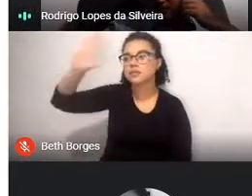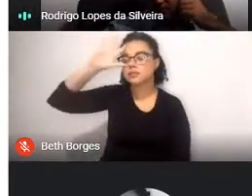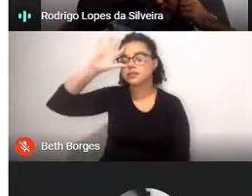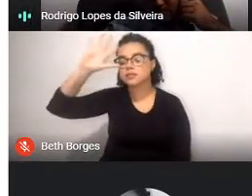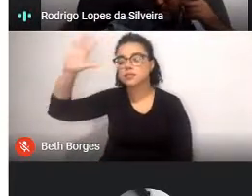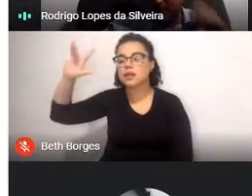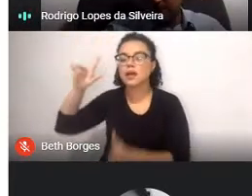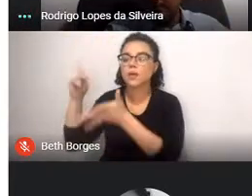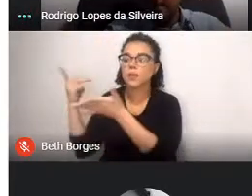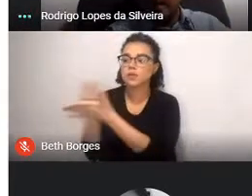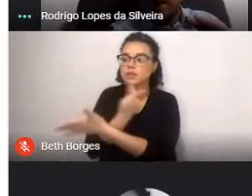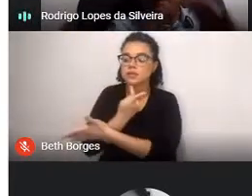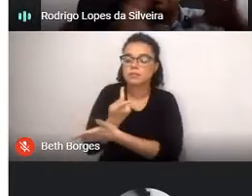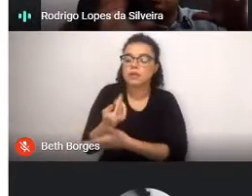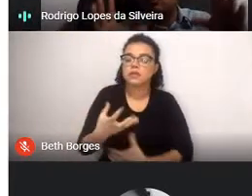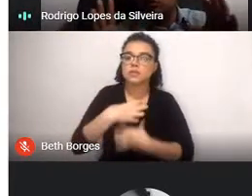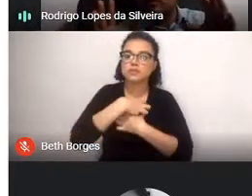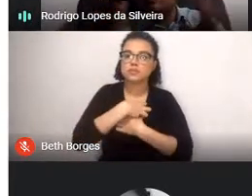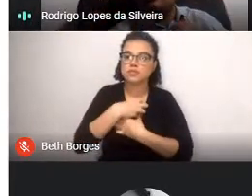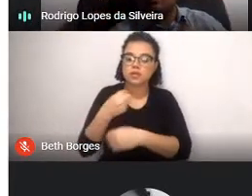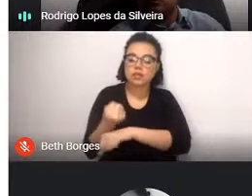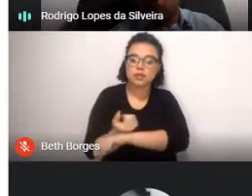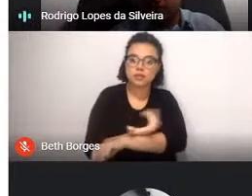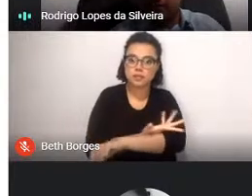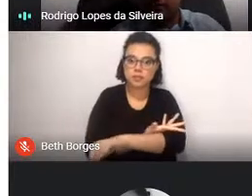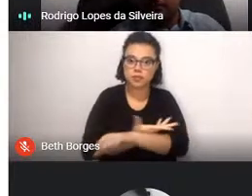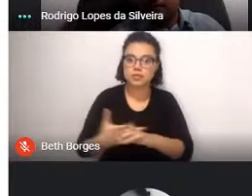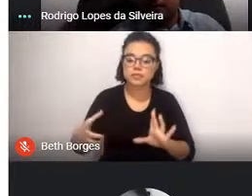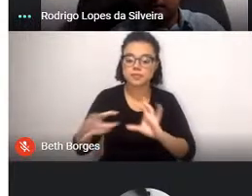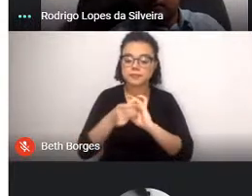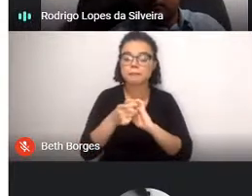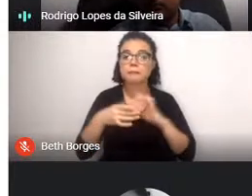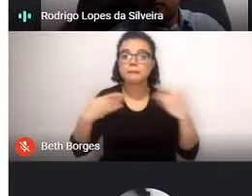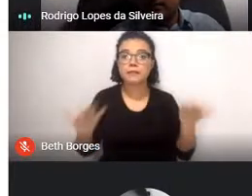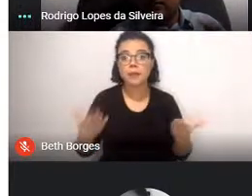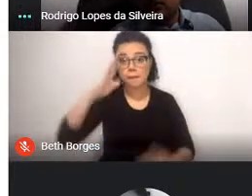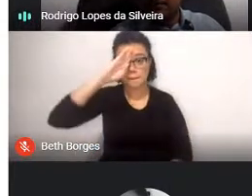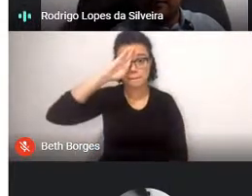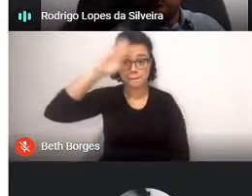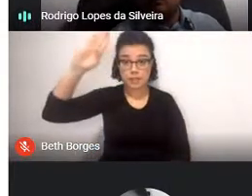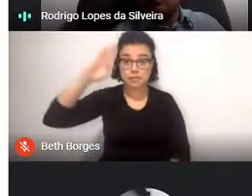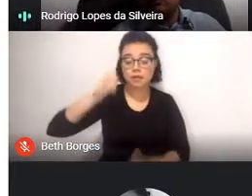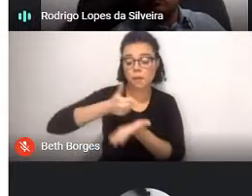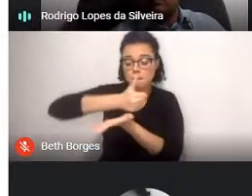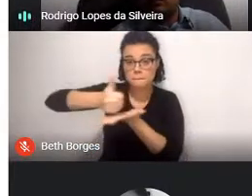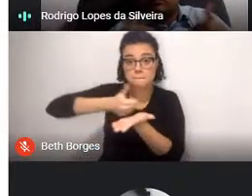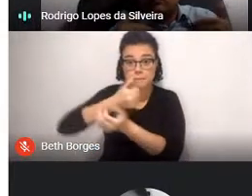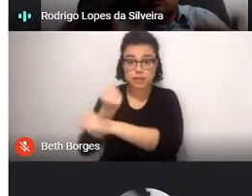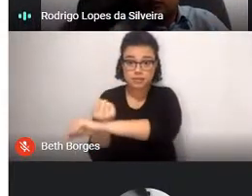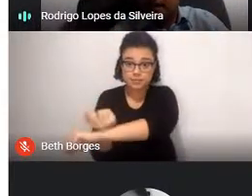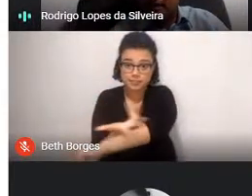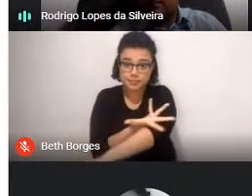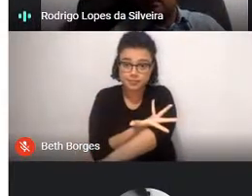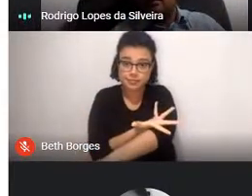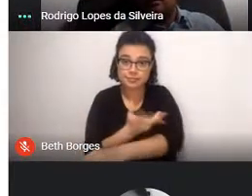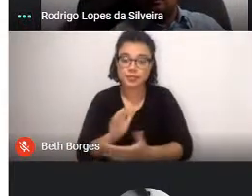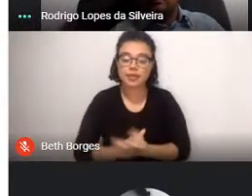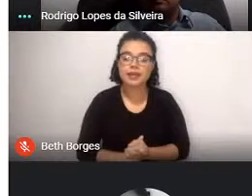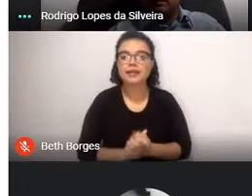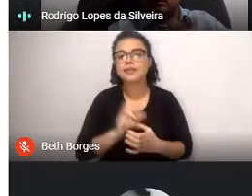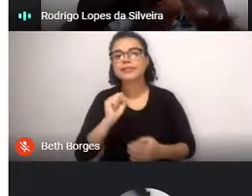mudança em psicoterapia. A base de tudo são as emoções. Então, se eu apresento emoções